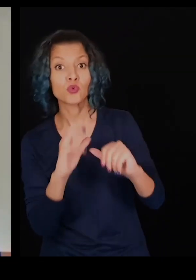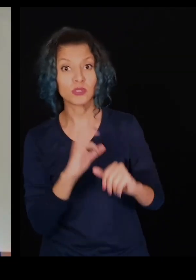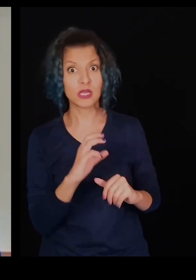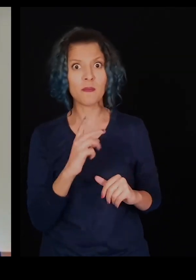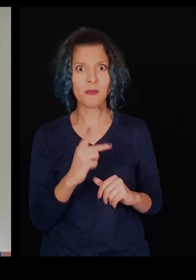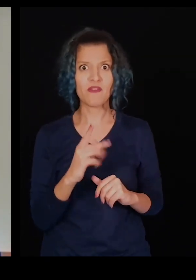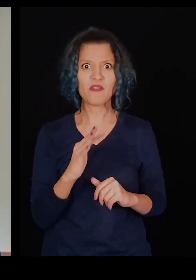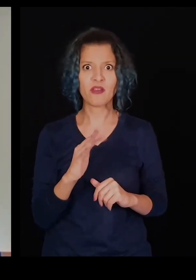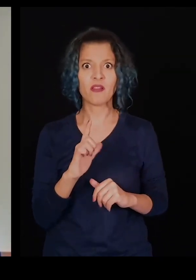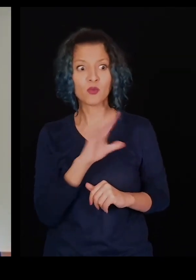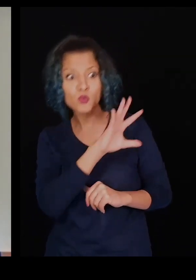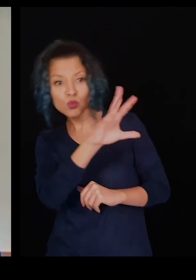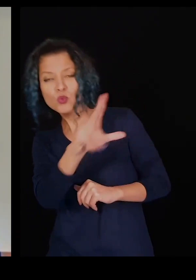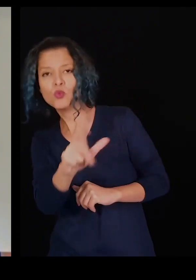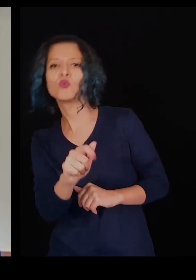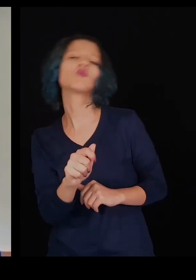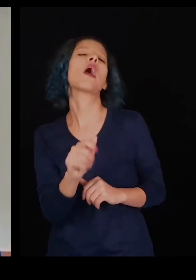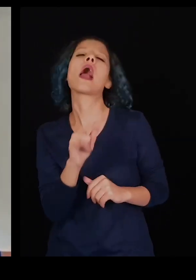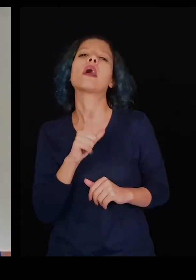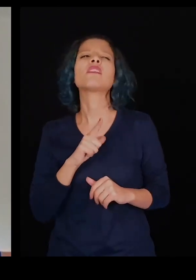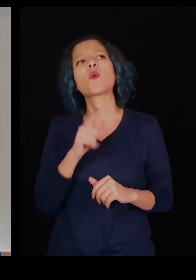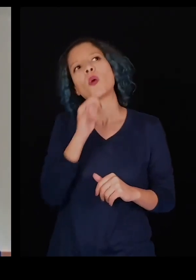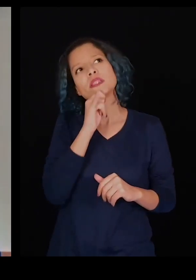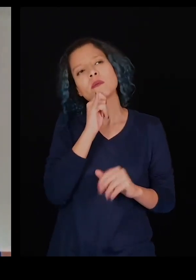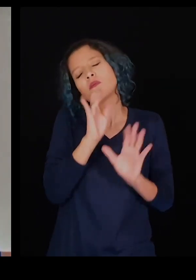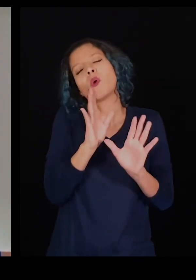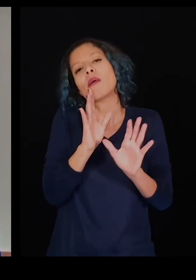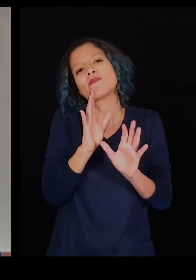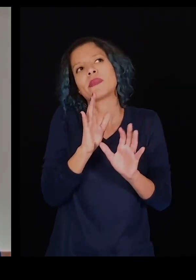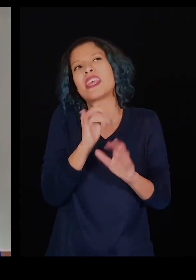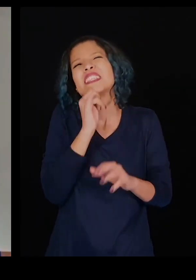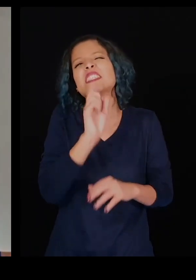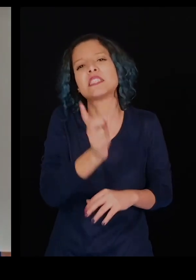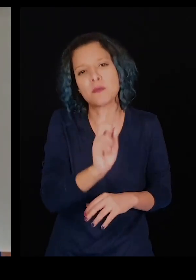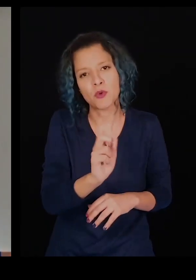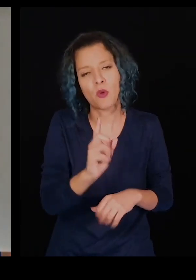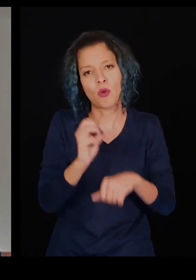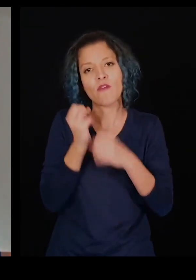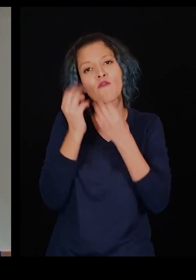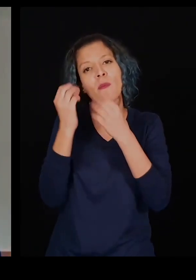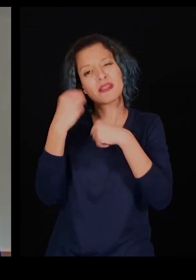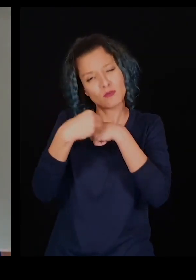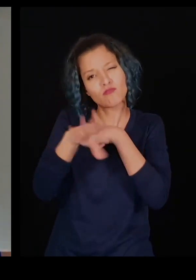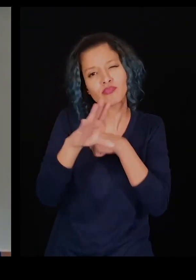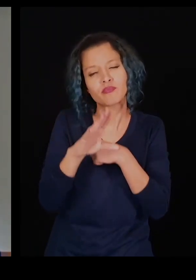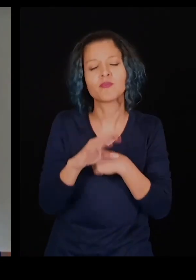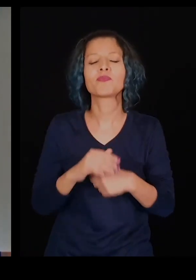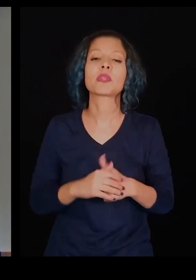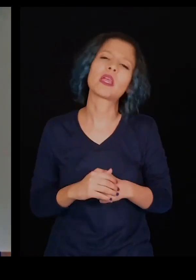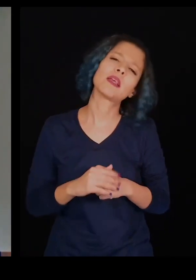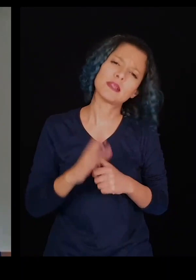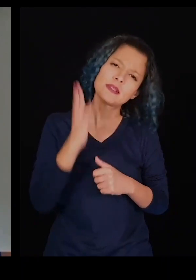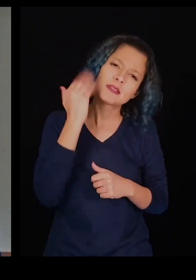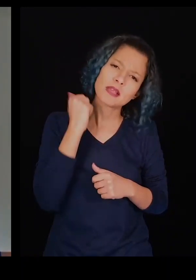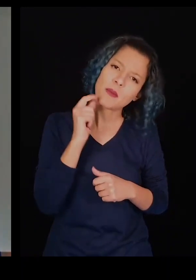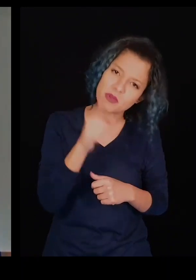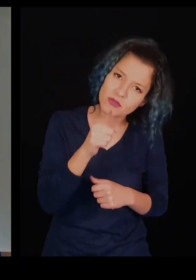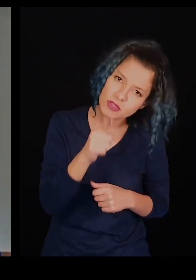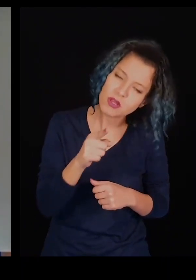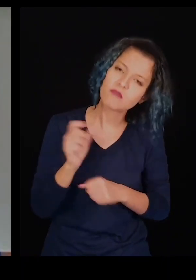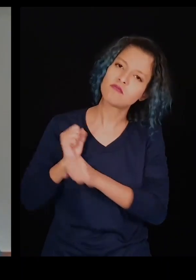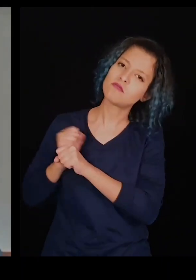que não é um exemplo, queria só dar uma informação, me desculpe, uma informação concreta. Como você sabe, há alguns